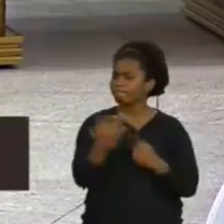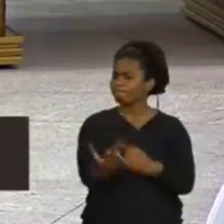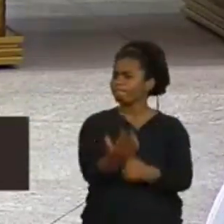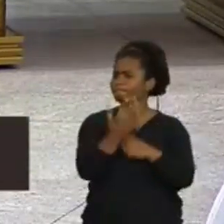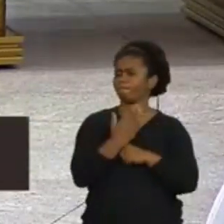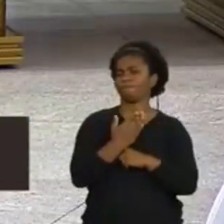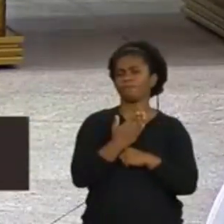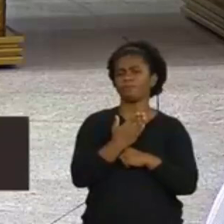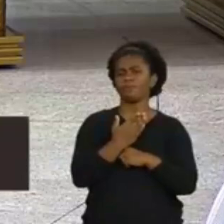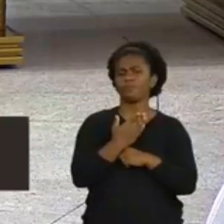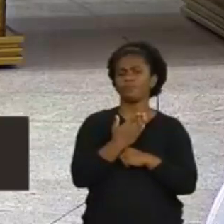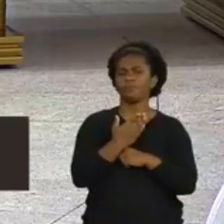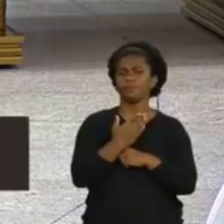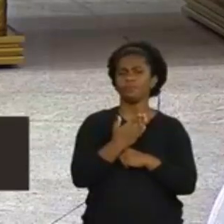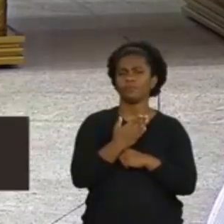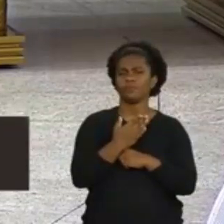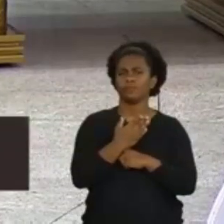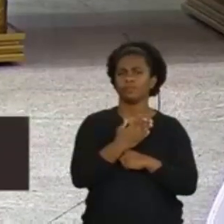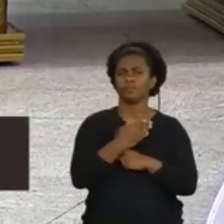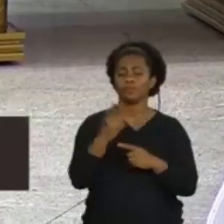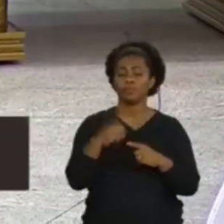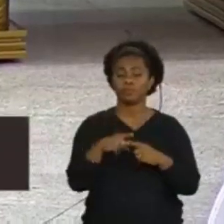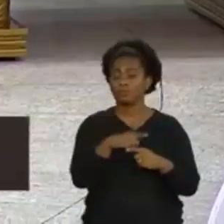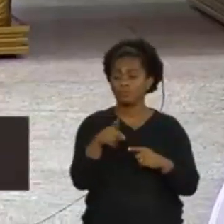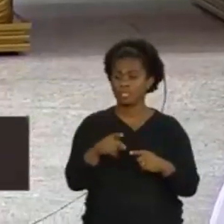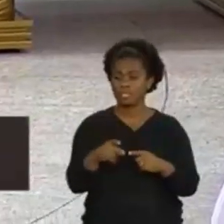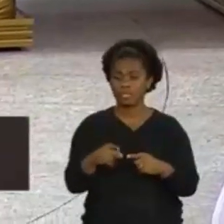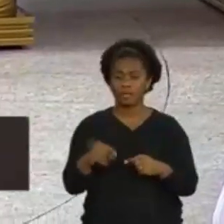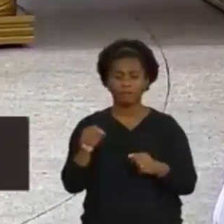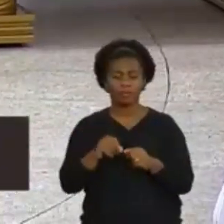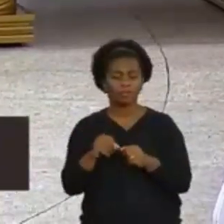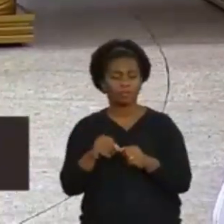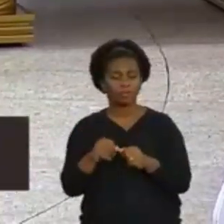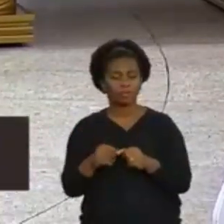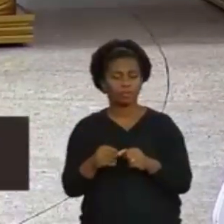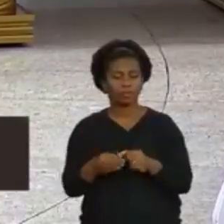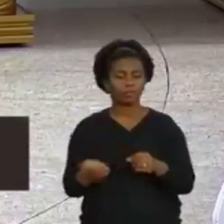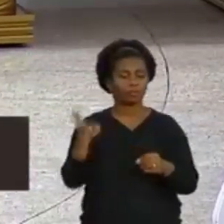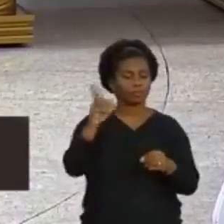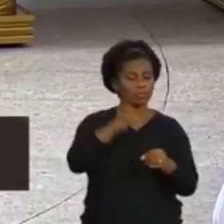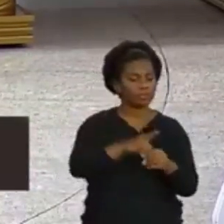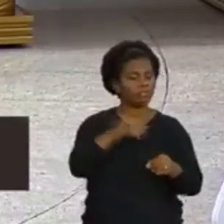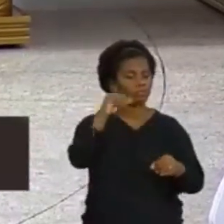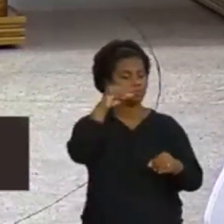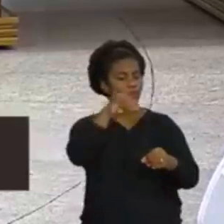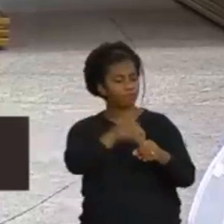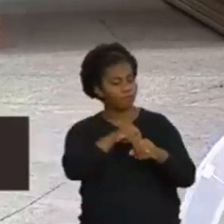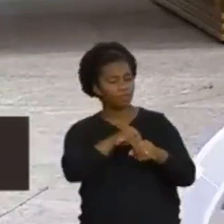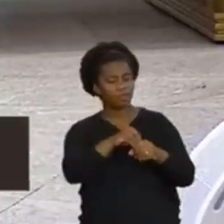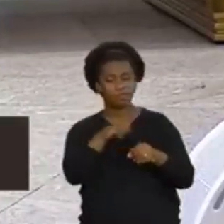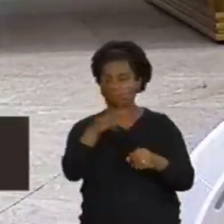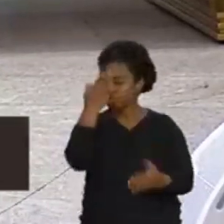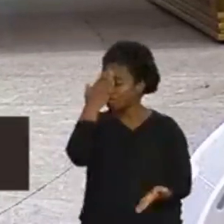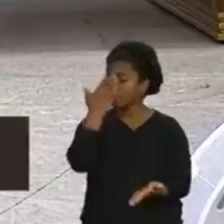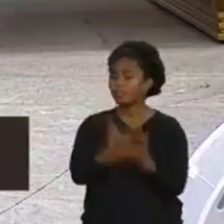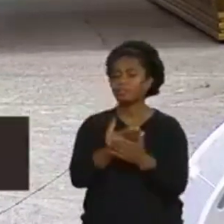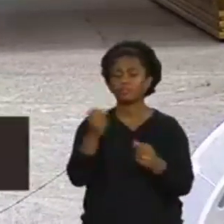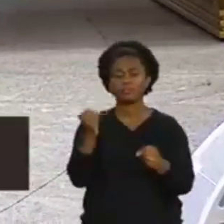patrocinam, isso só é possível porque você tira o seu dízimo, porque você dá a sua oferta, porque você acredita nessa